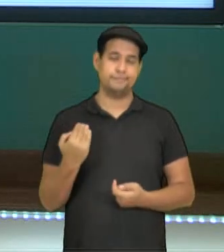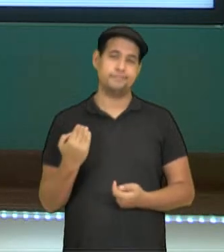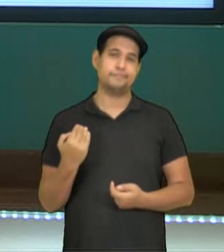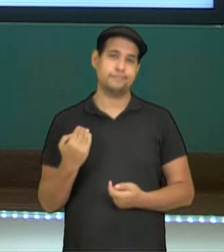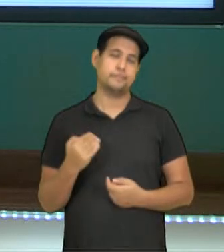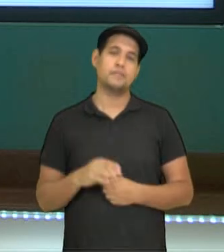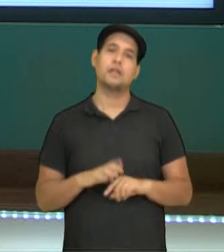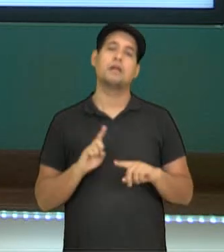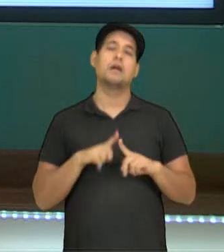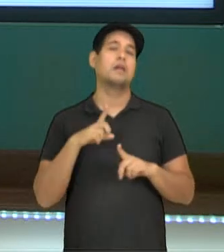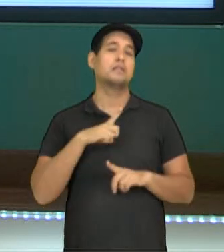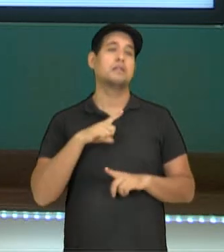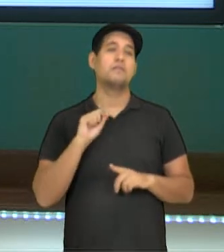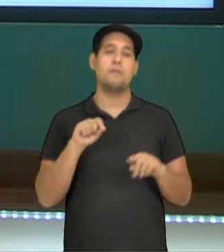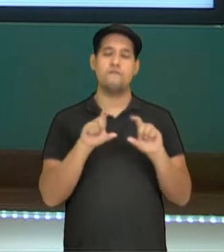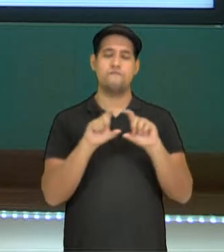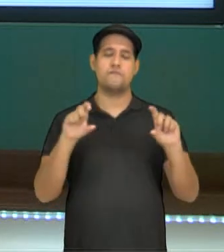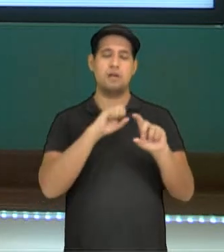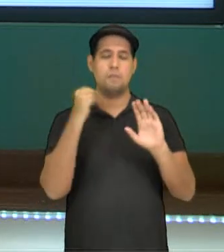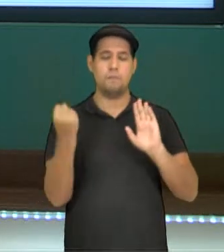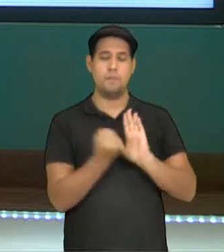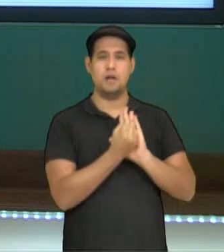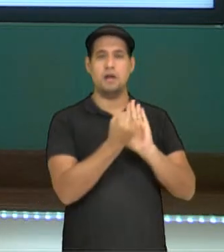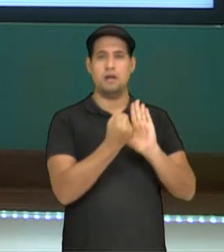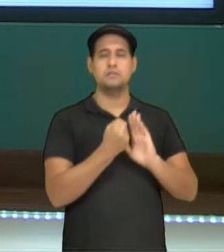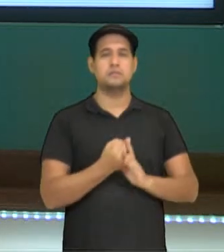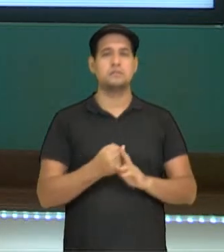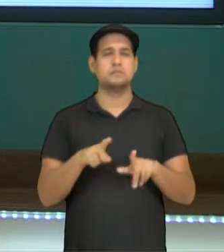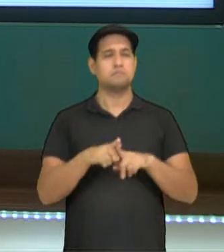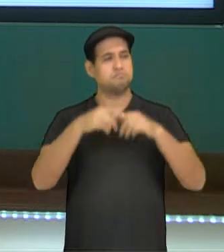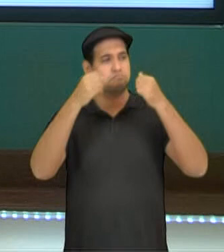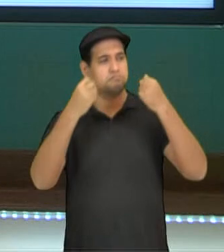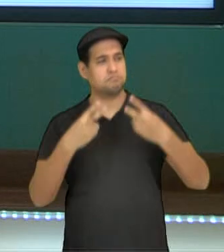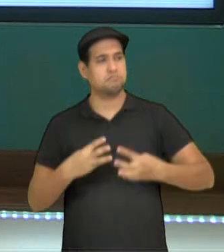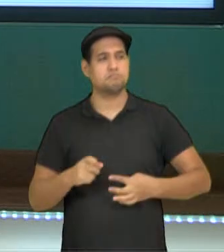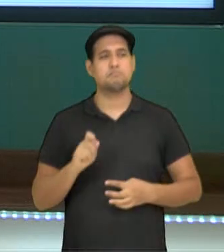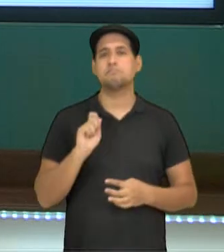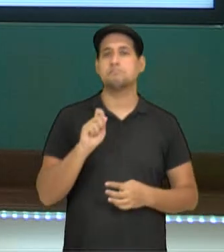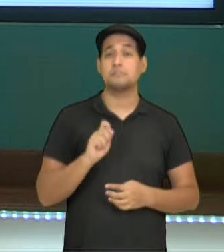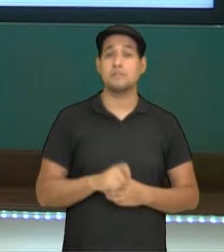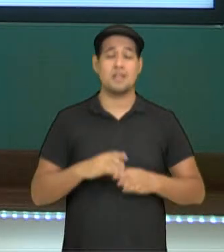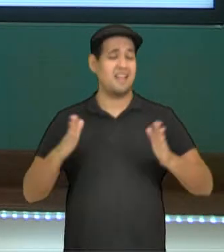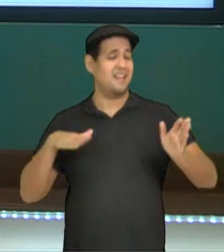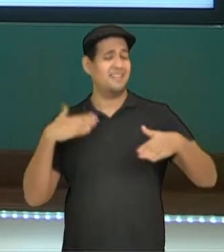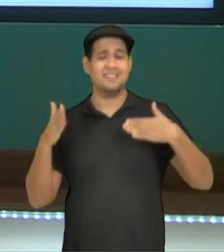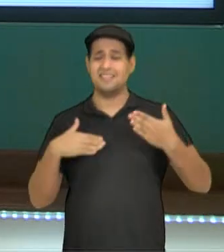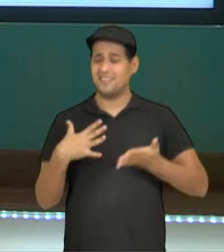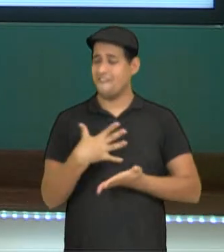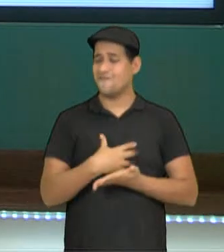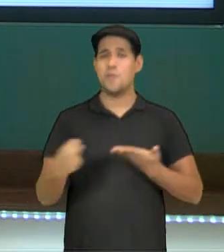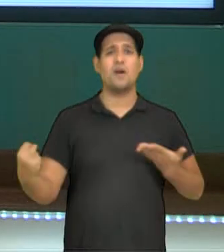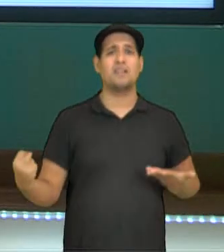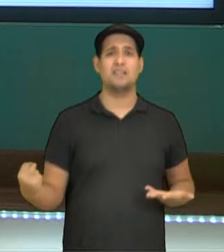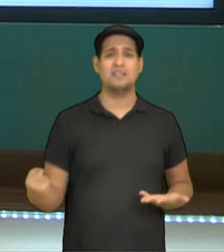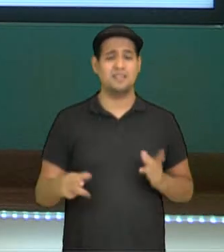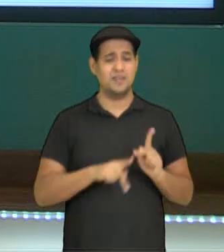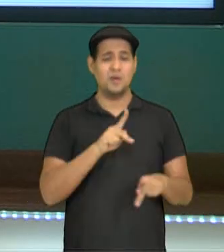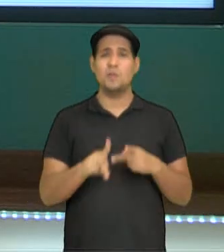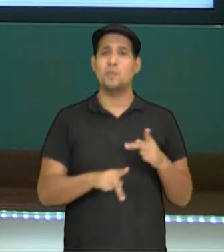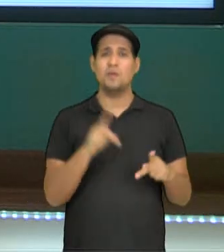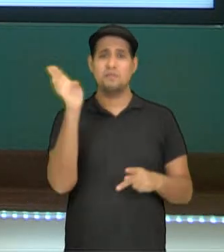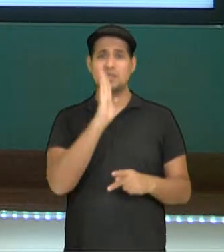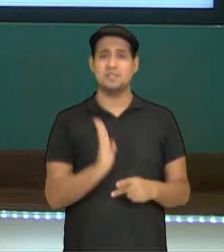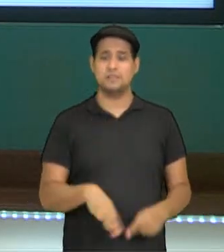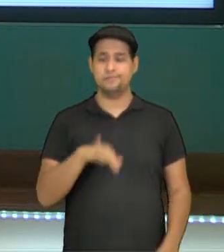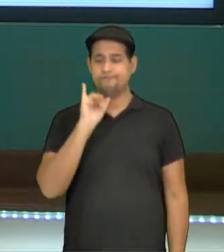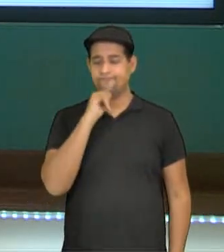aí ela teve essa frase que foi bem marcante na época, em que ela diz que, né, a alegria tinha ido embora, a alegria do povo brasileiro tinha ido